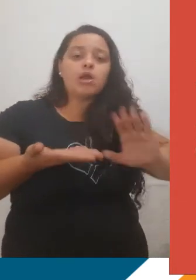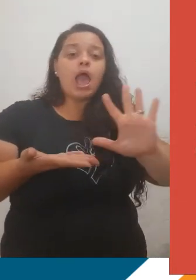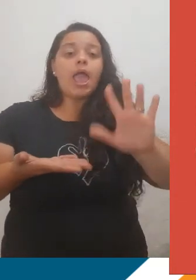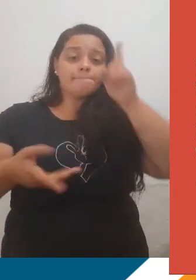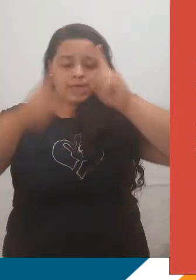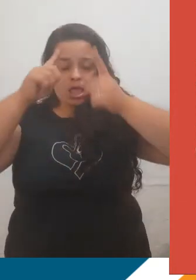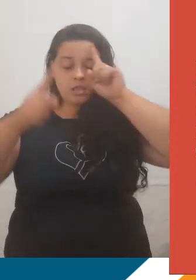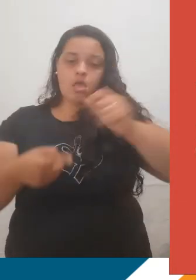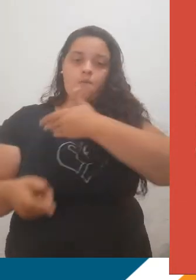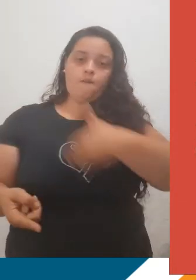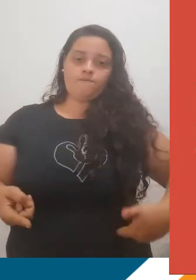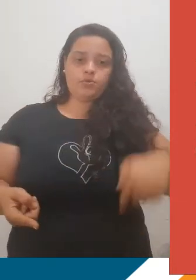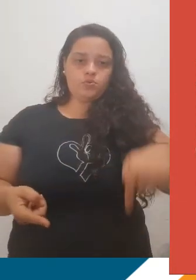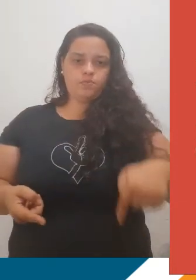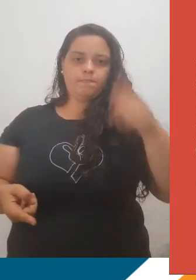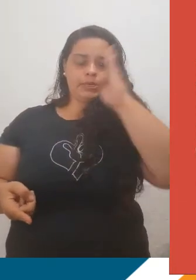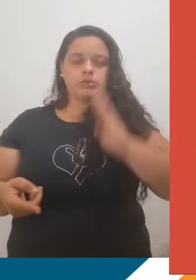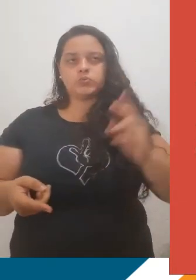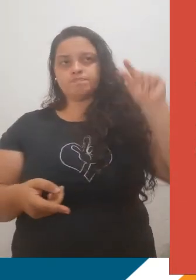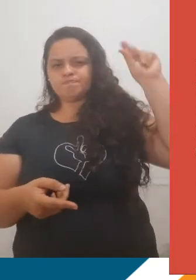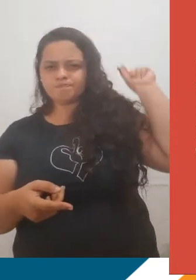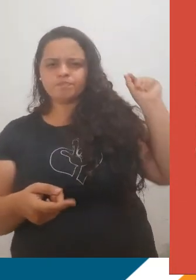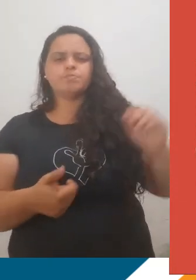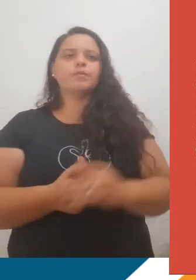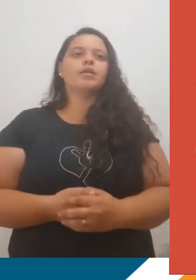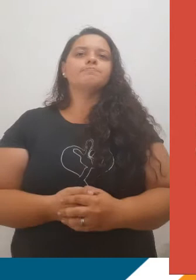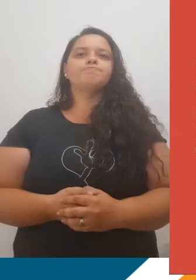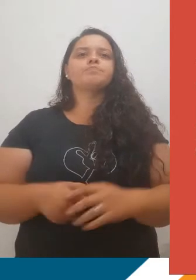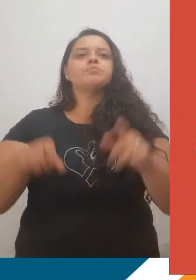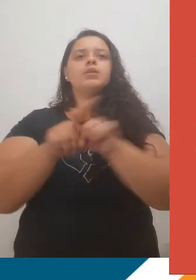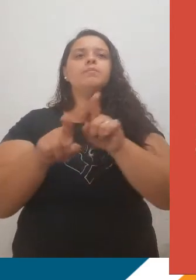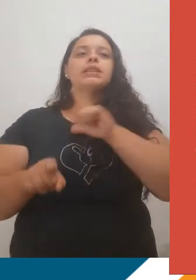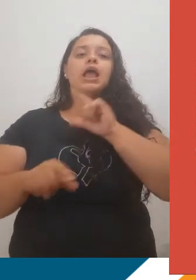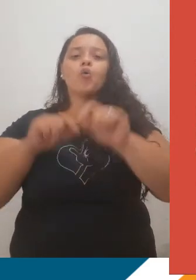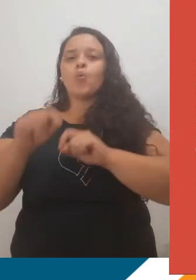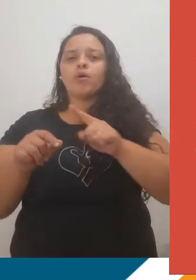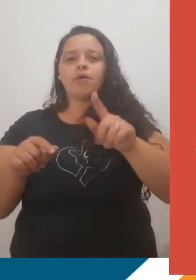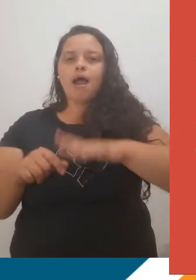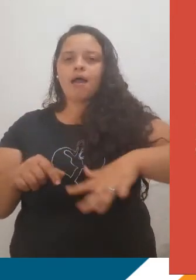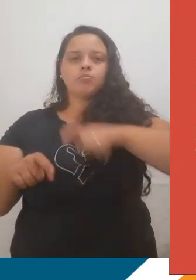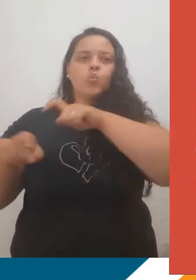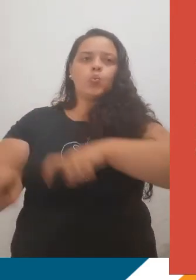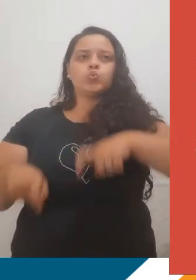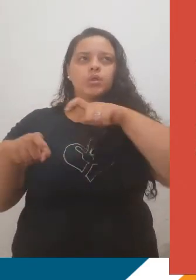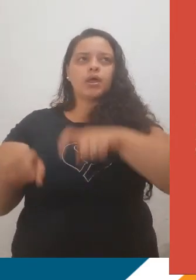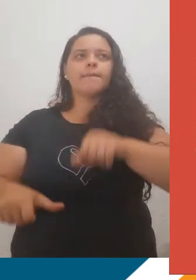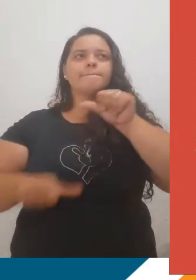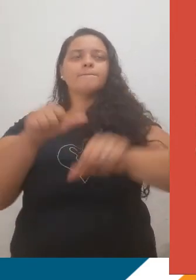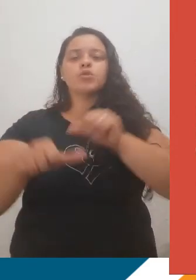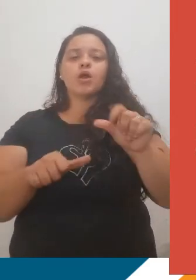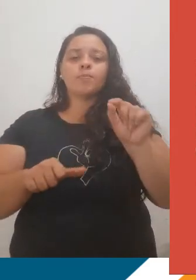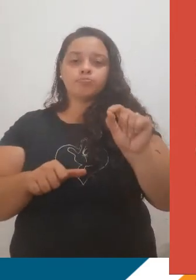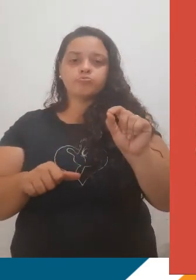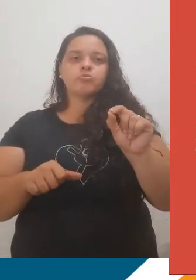controla. Além disso, a gente tem um período marcado pelo grande êxodo rural, o que vai mudar um pouco o